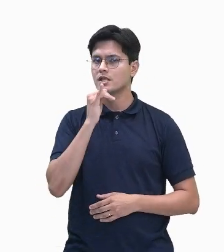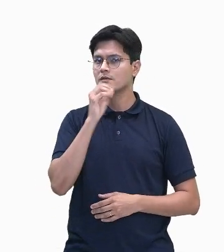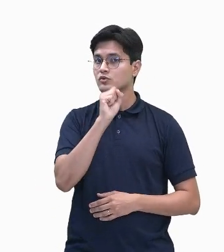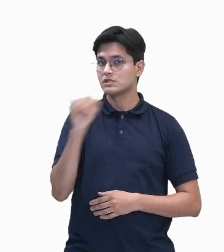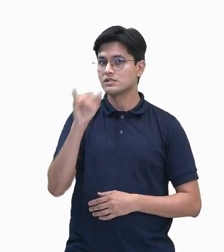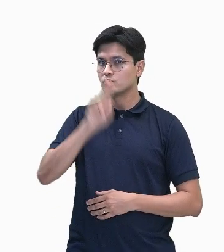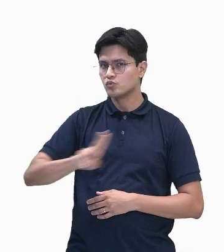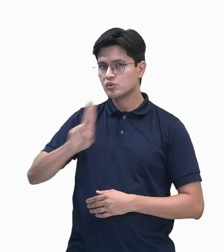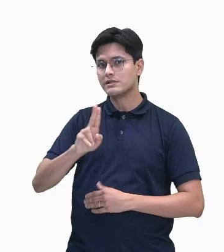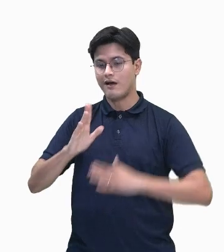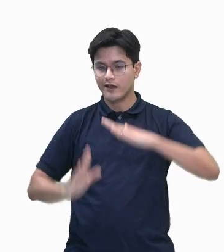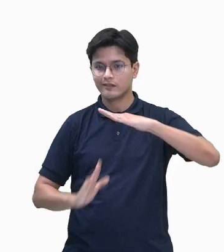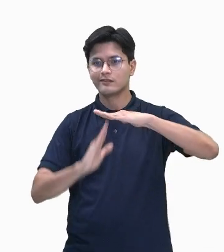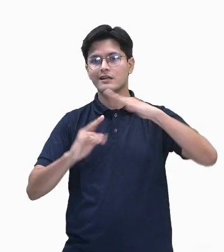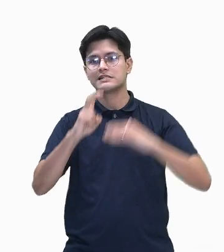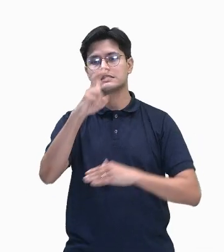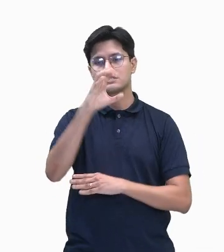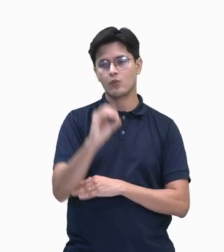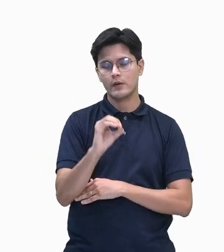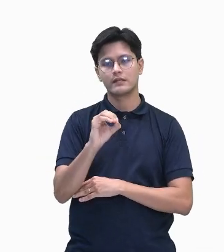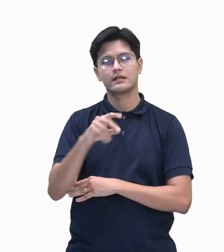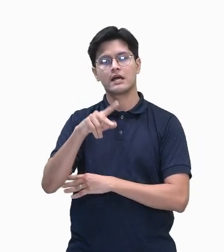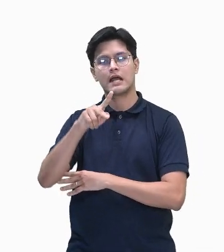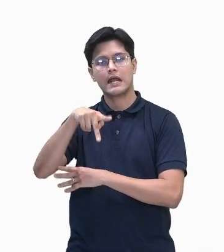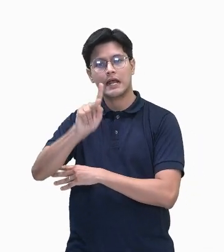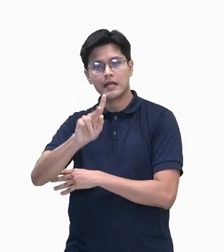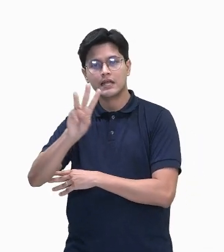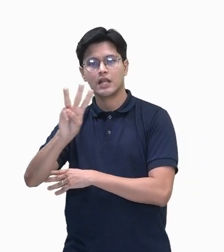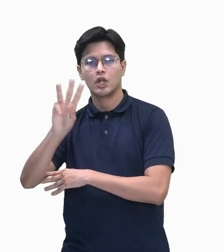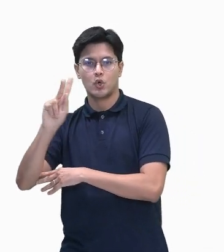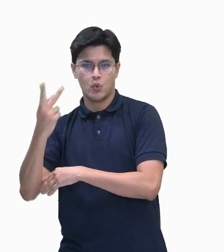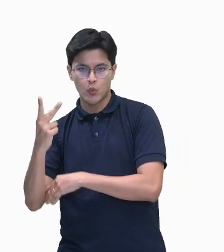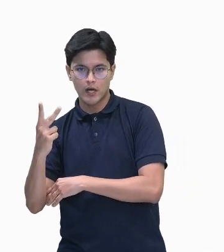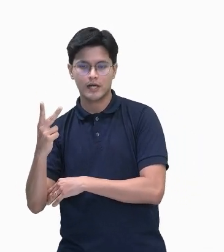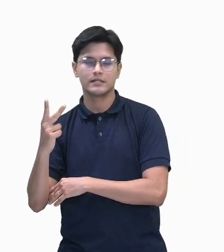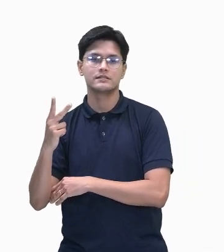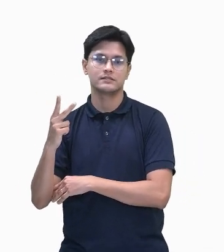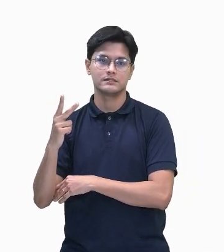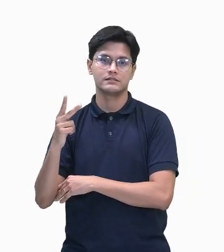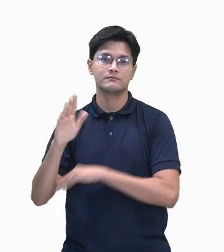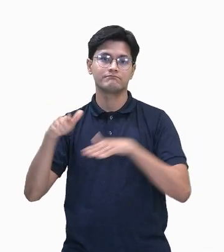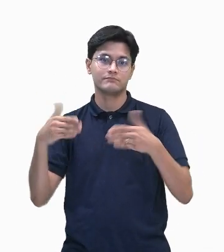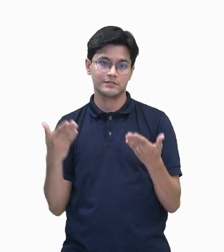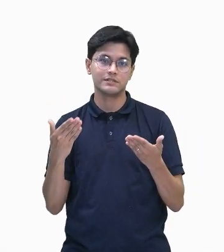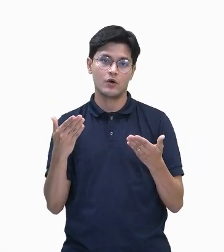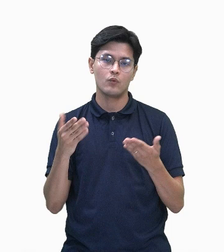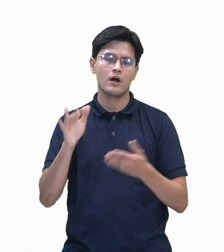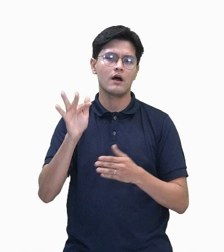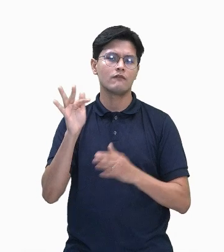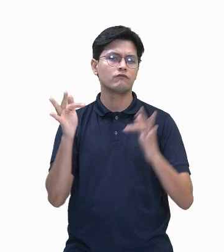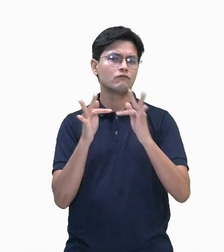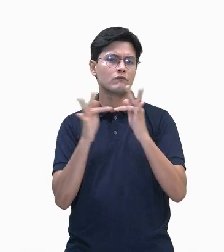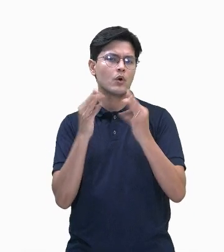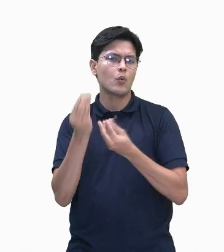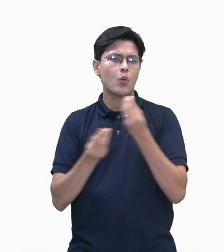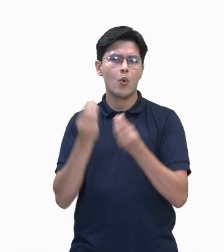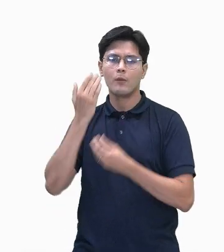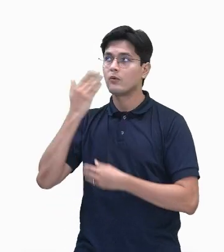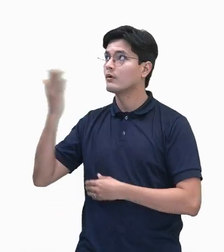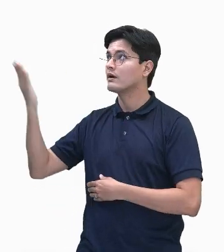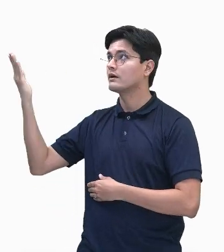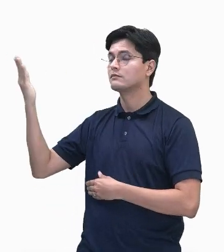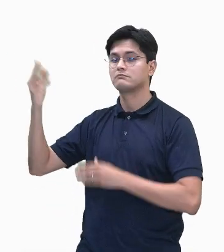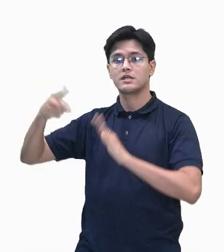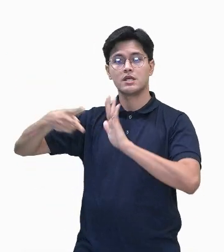nossa função, certo? Se consumir acima de 50, nós podemos... Vou reescrever o que está entre chave, tá? Poderíamos dizer que é igual